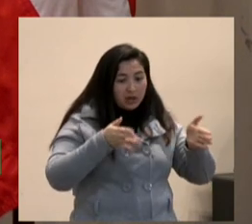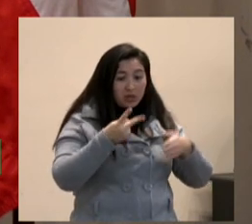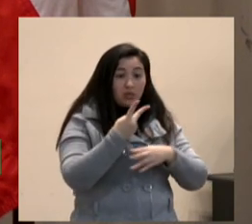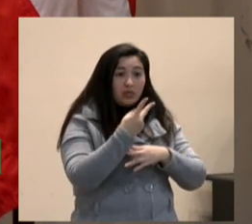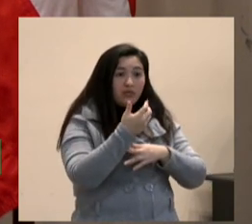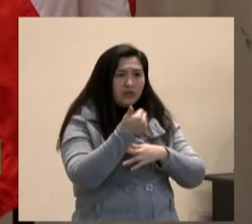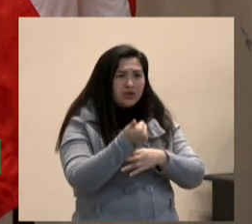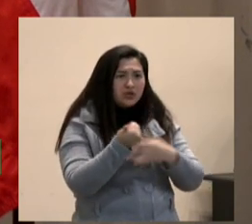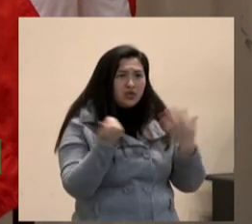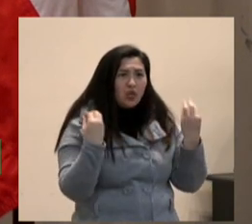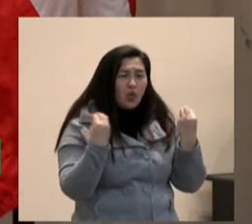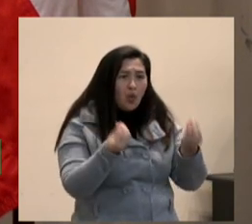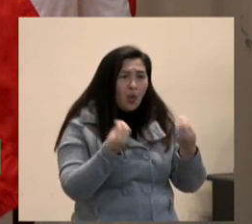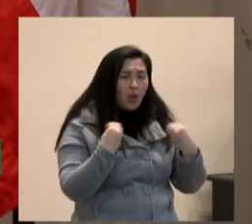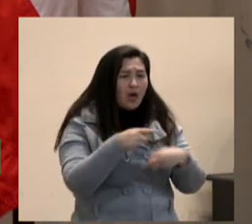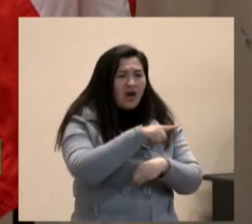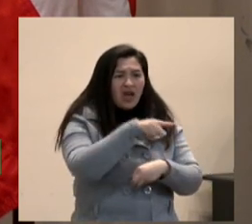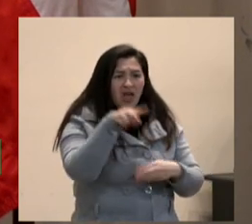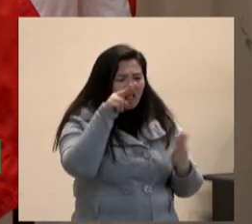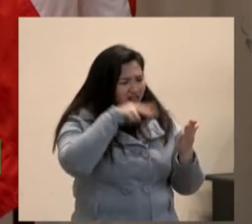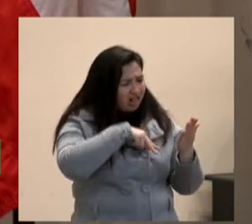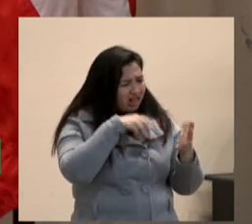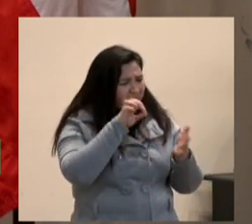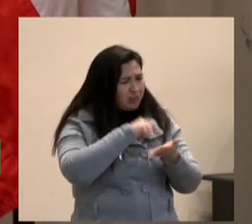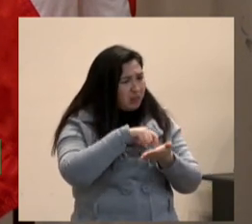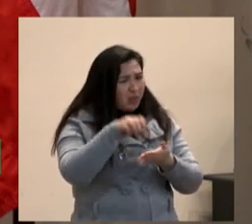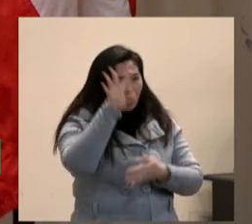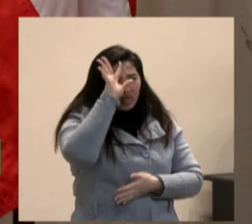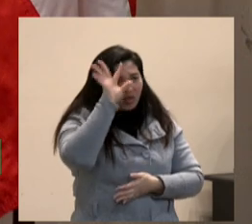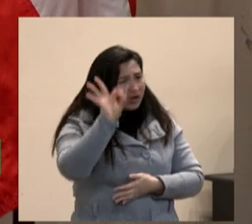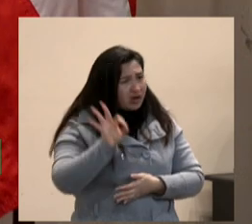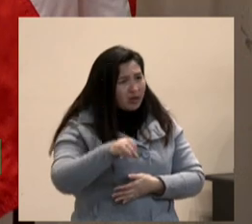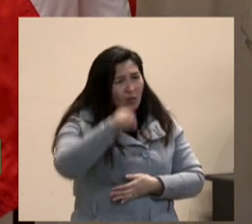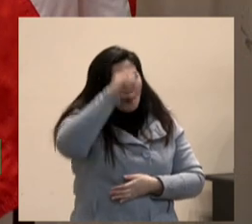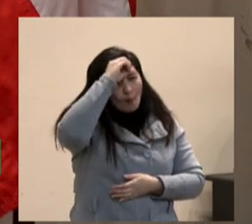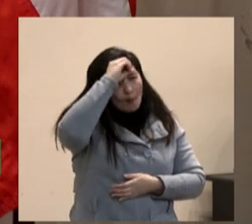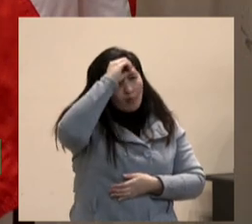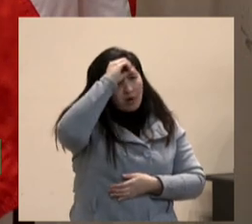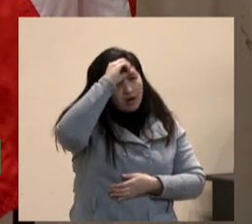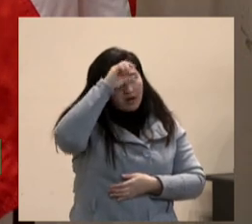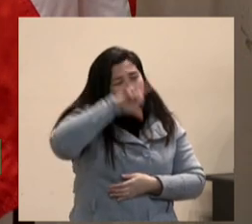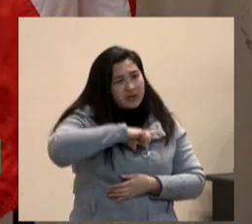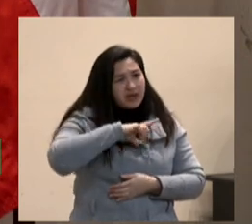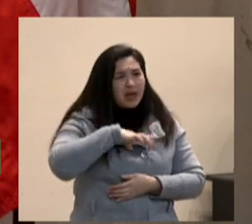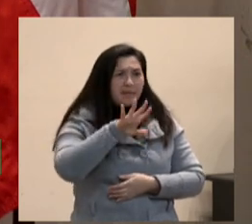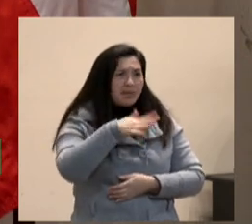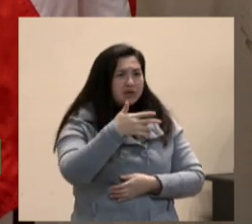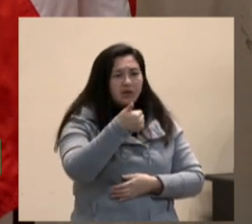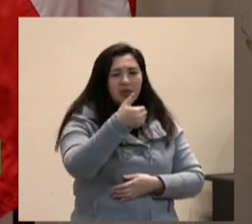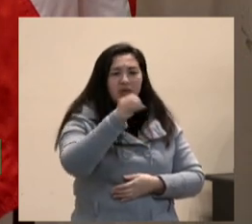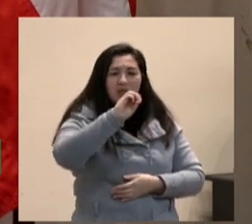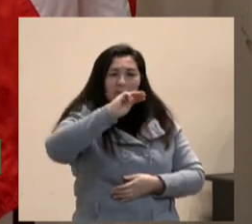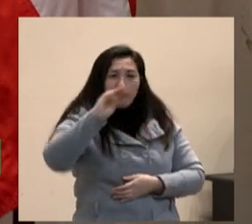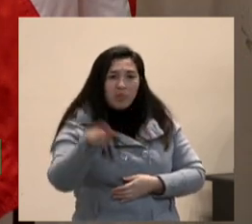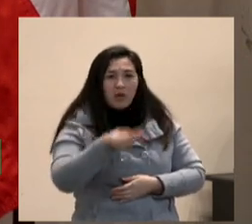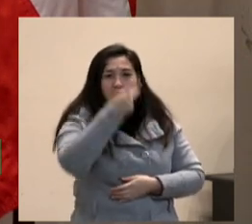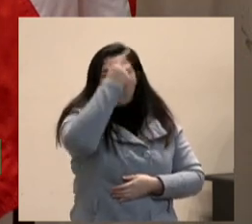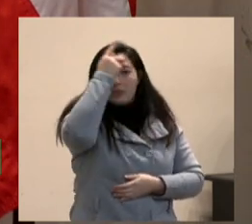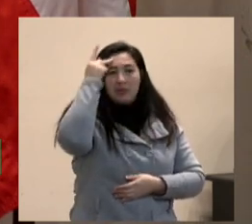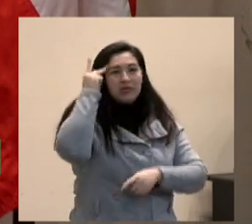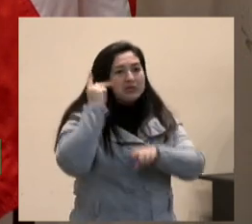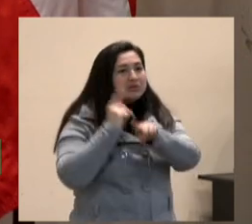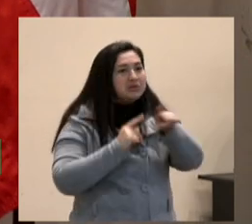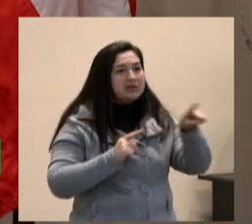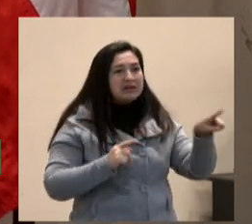Ler e escrever no século XXI. Nós ainda temos cerca de, arredondar, 10 milhões de pessoas que não